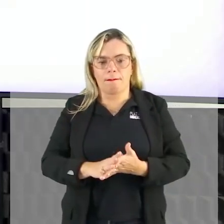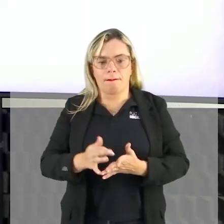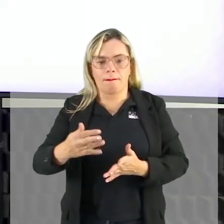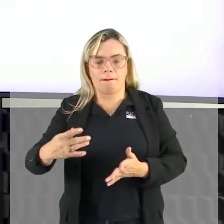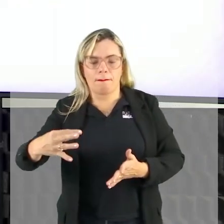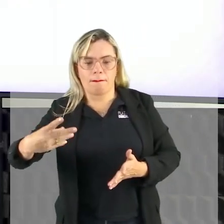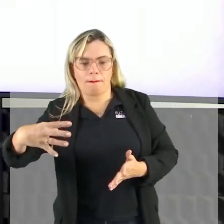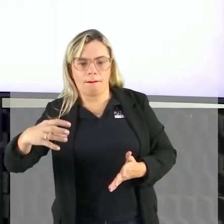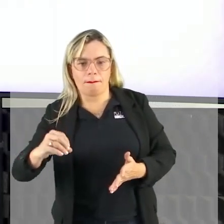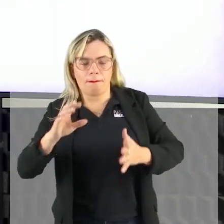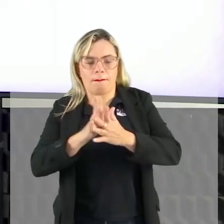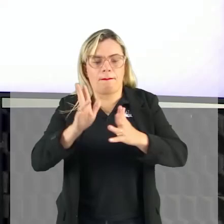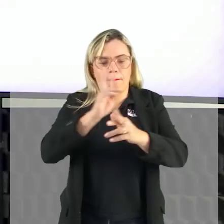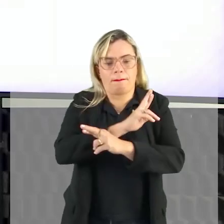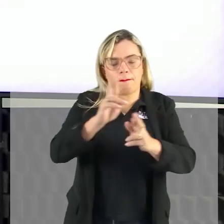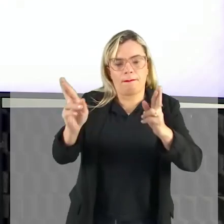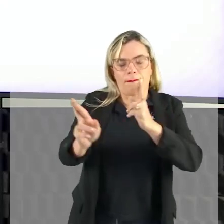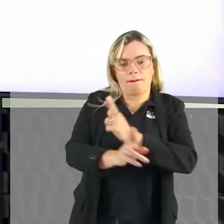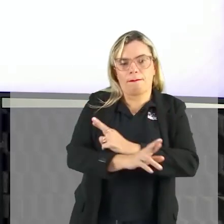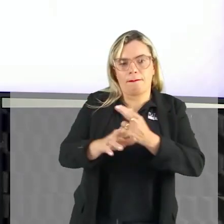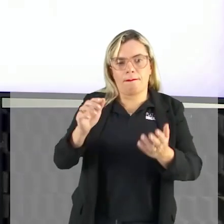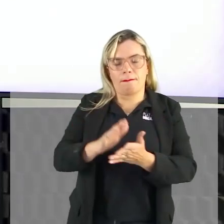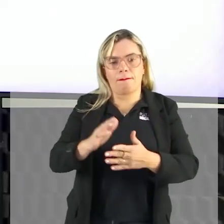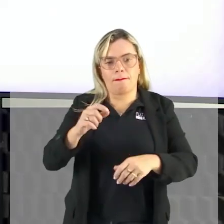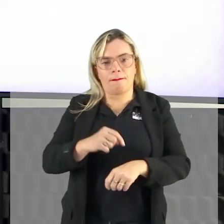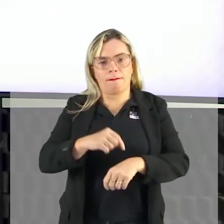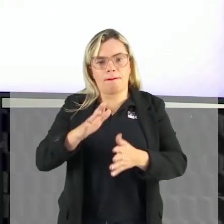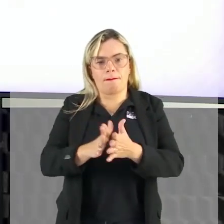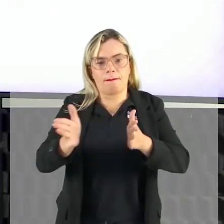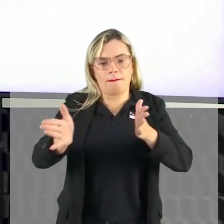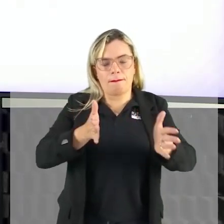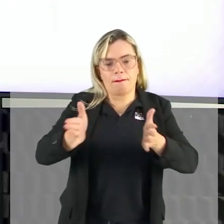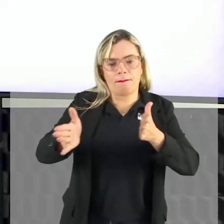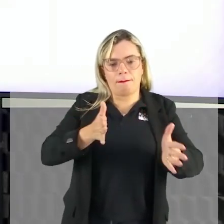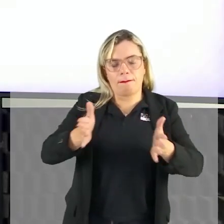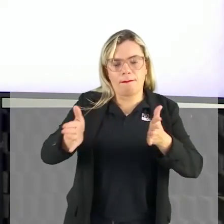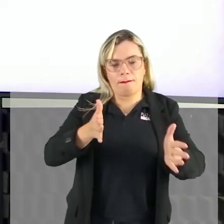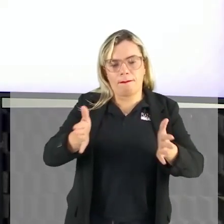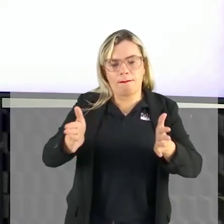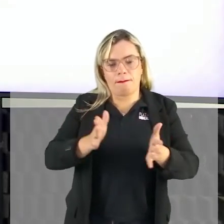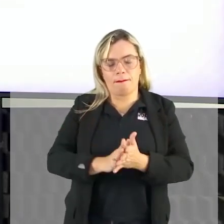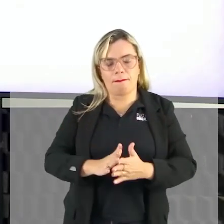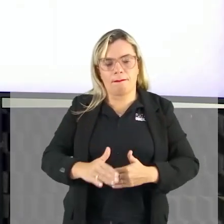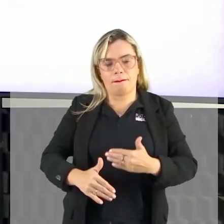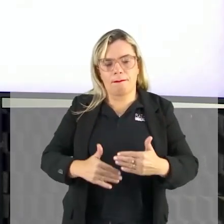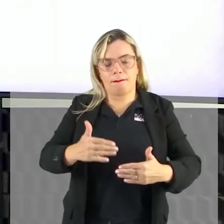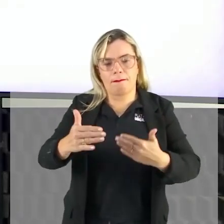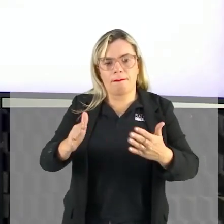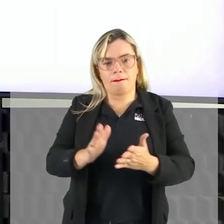Quem é que está relacionado aqui a esse momento, né, reprodutivo da planta,